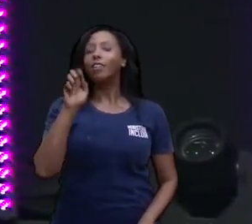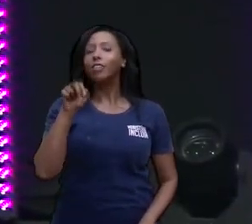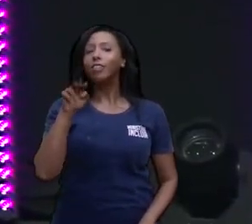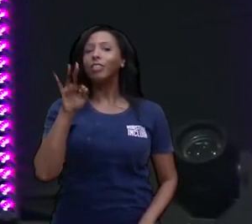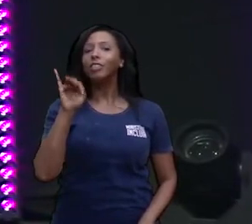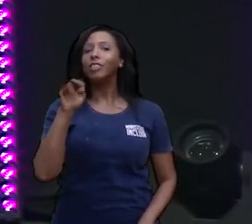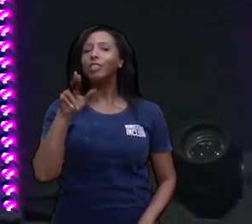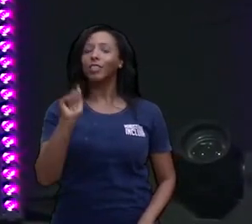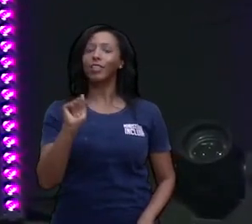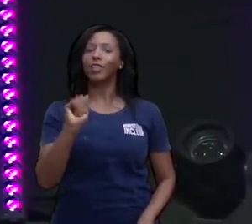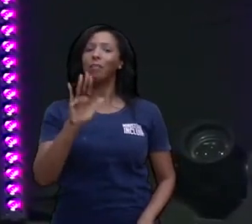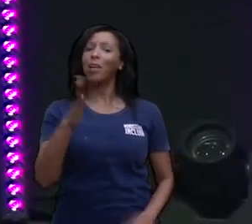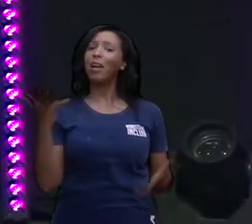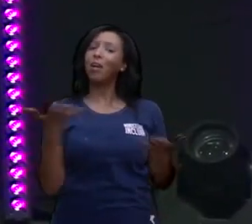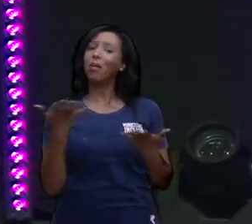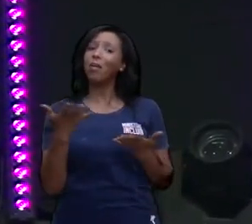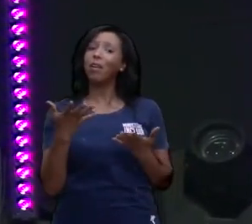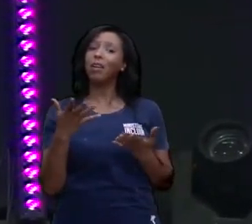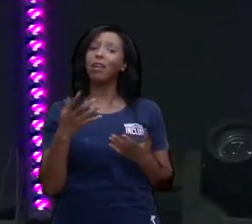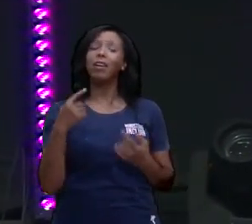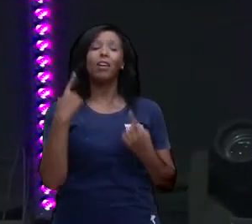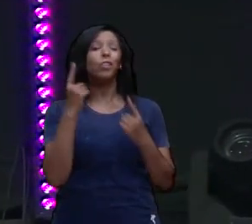nome disso maldade